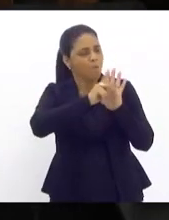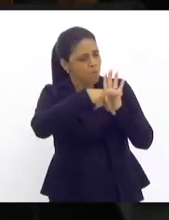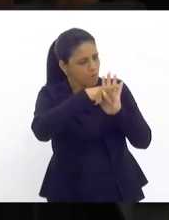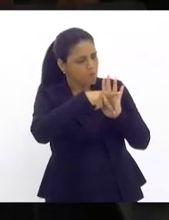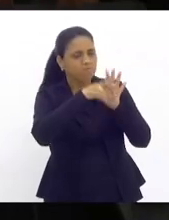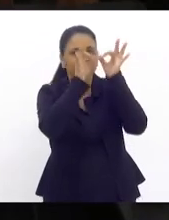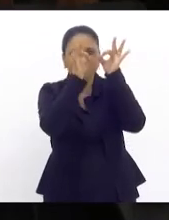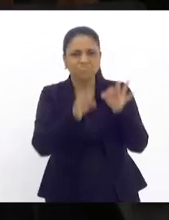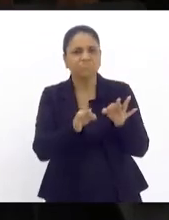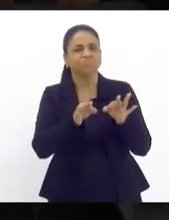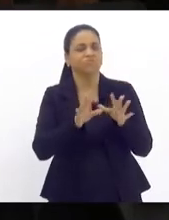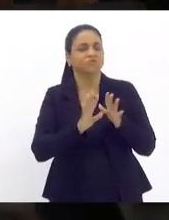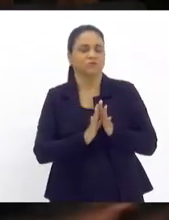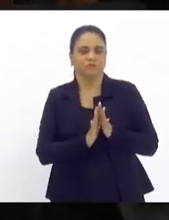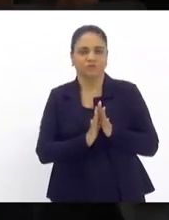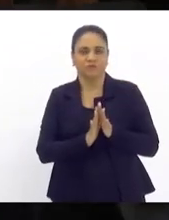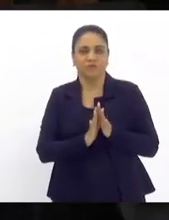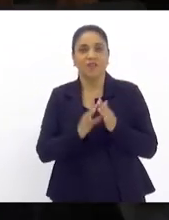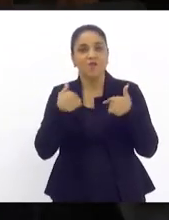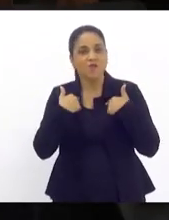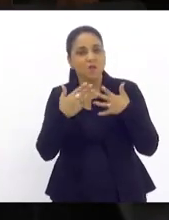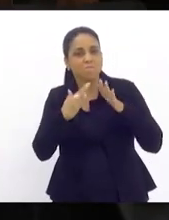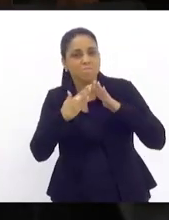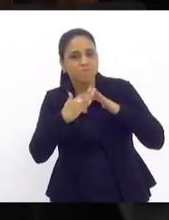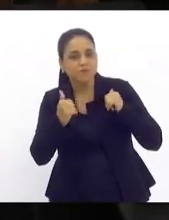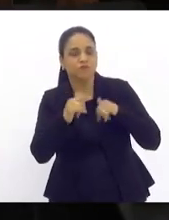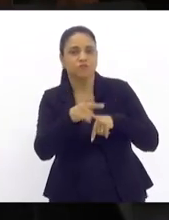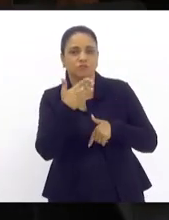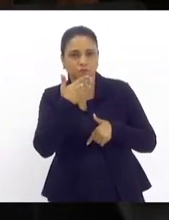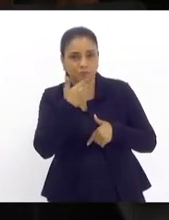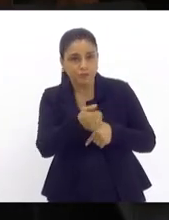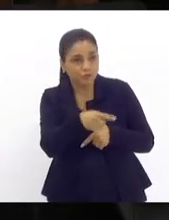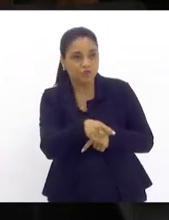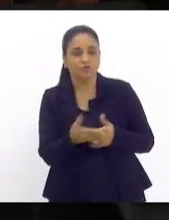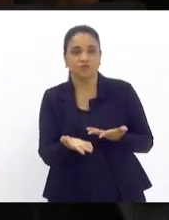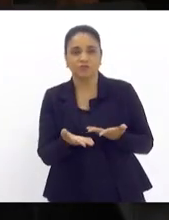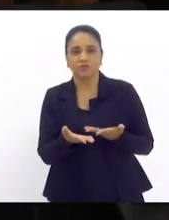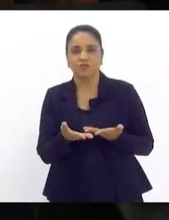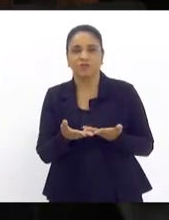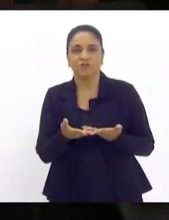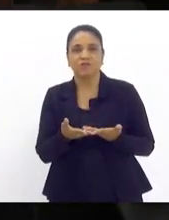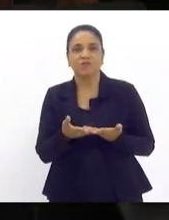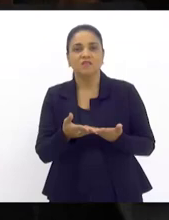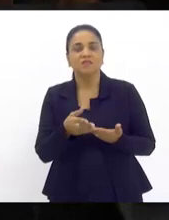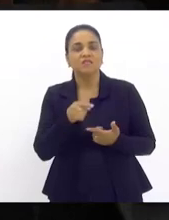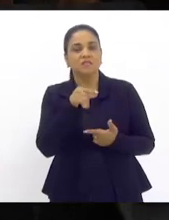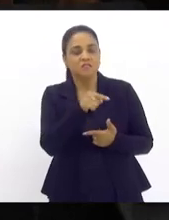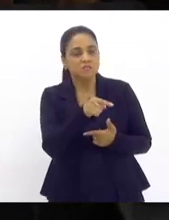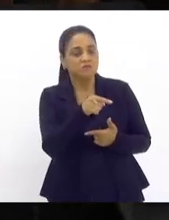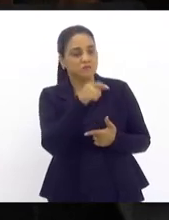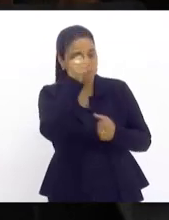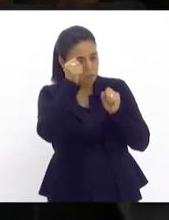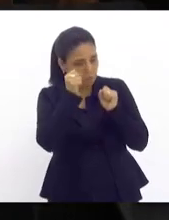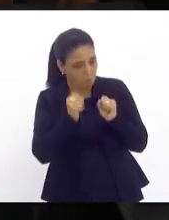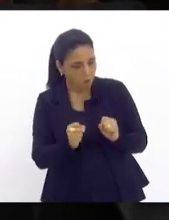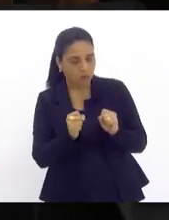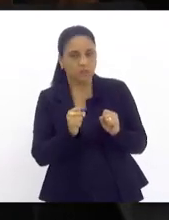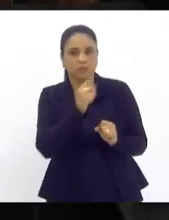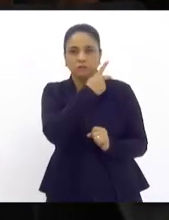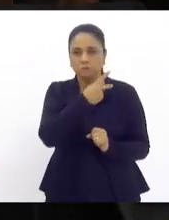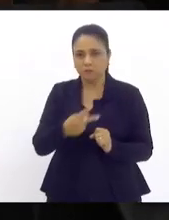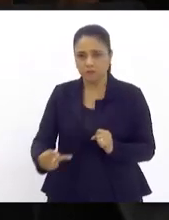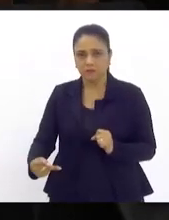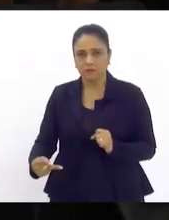eu queria requerer a Vossa Excelência, senhora presidente, que Vossa Excelência, no poder de